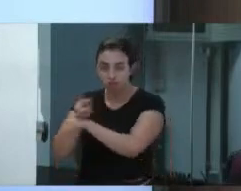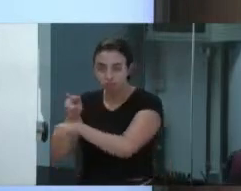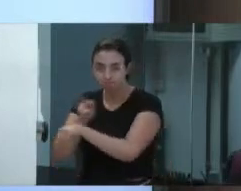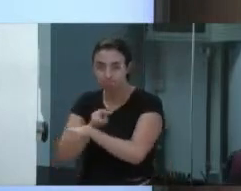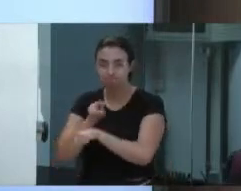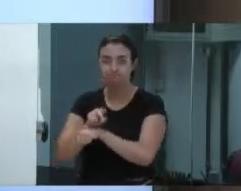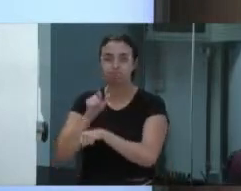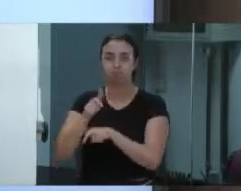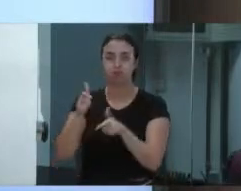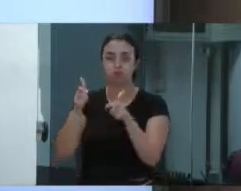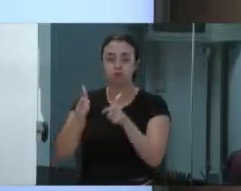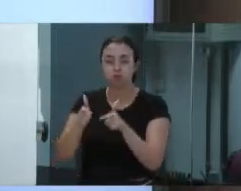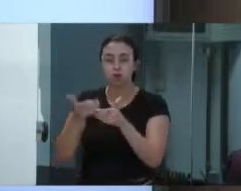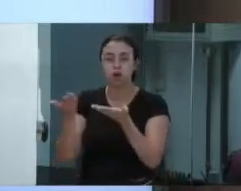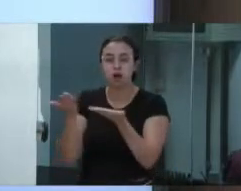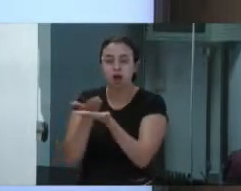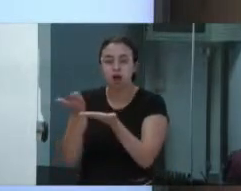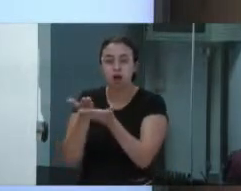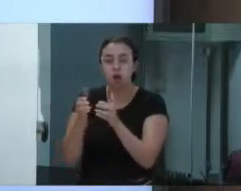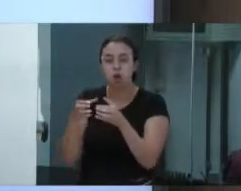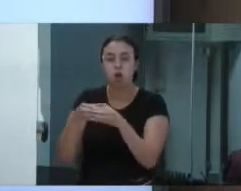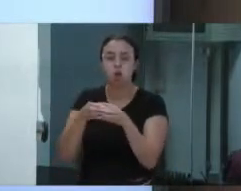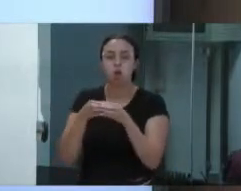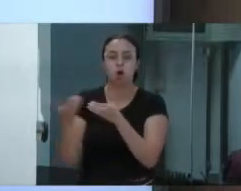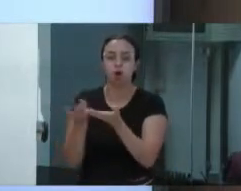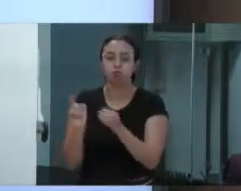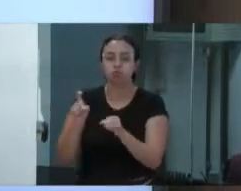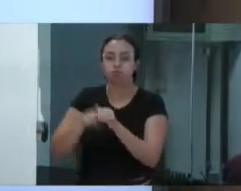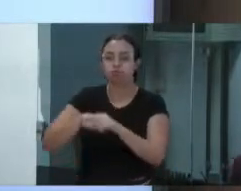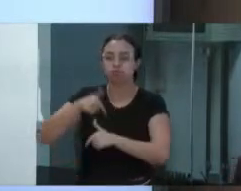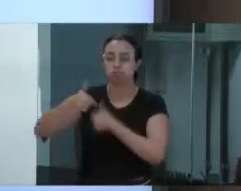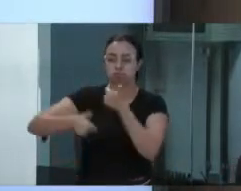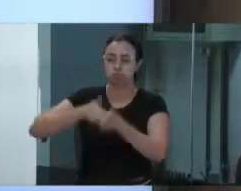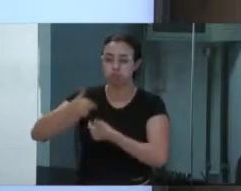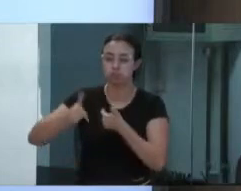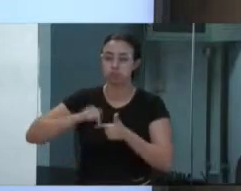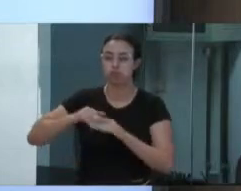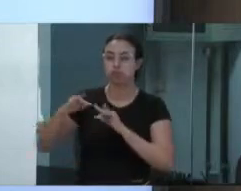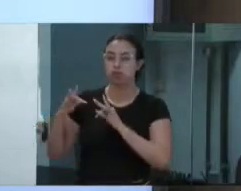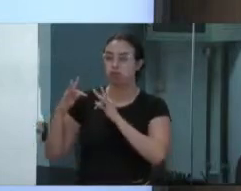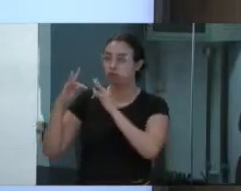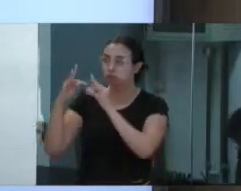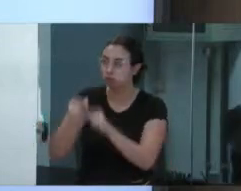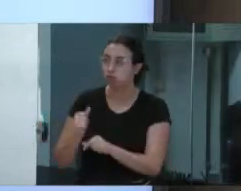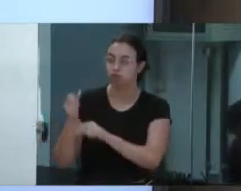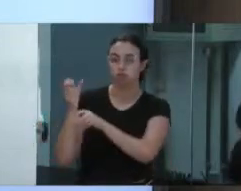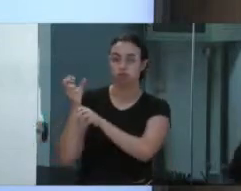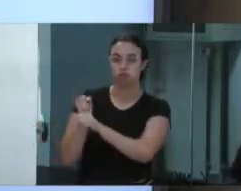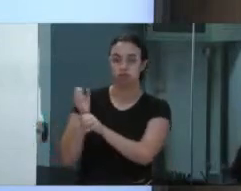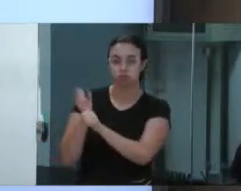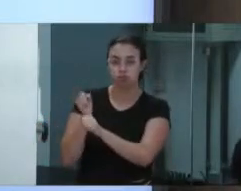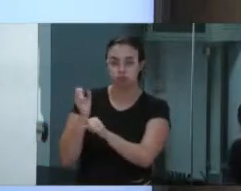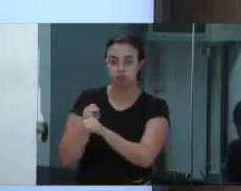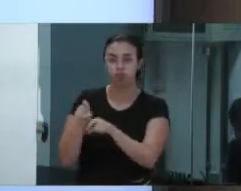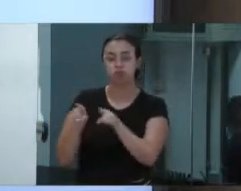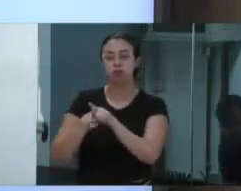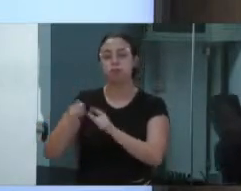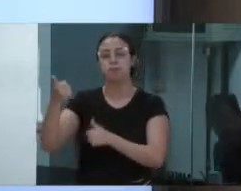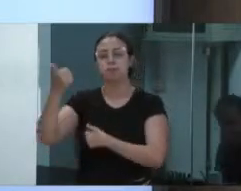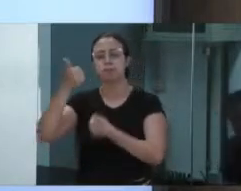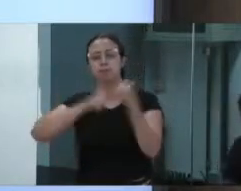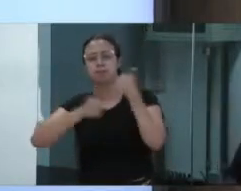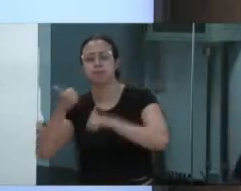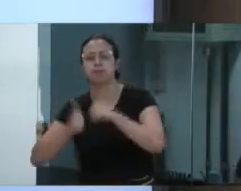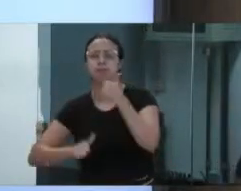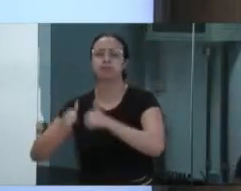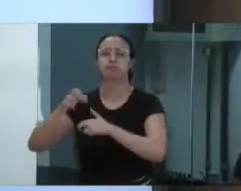foi reativado nessa gestão, aonde compila, né, todos os nossos dados e avalia e monitora todos